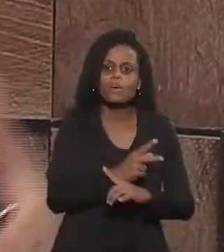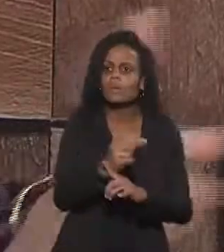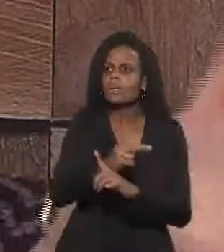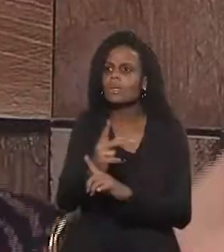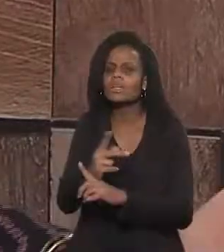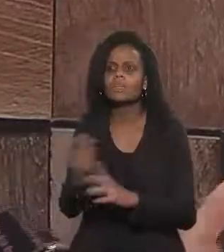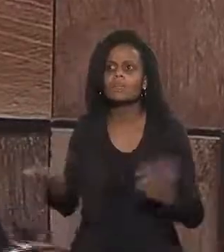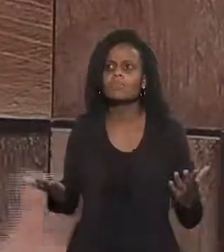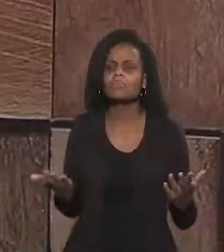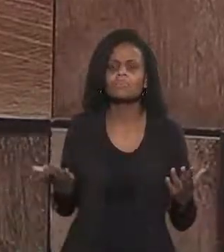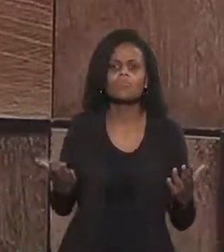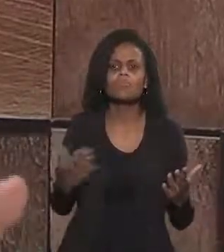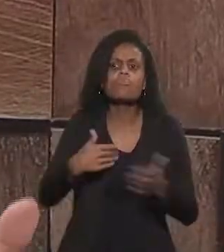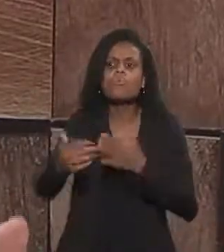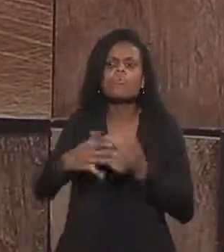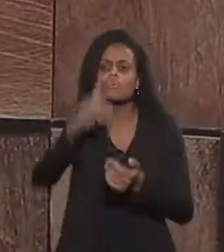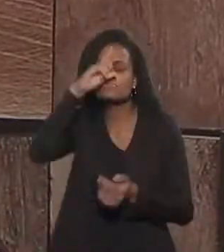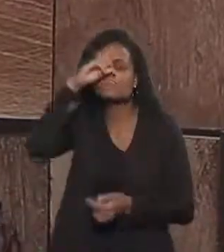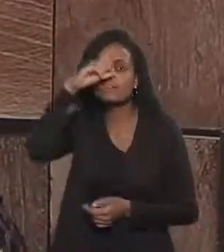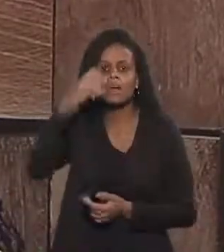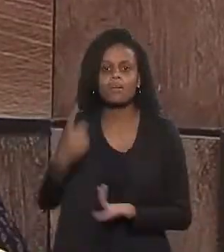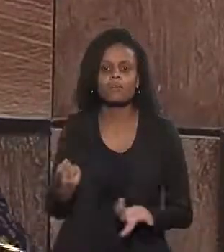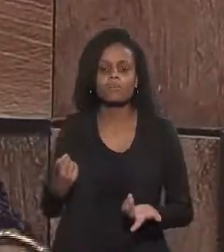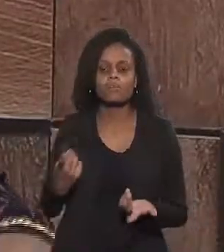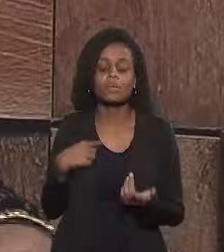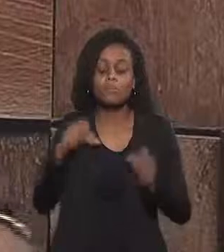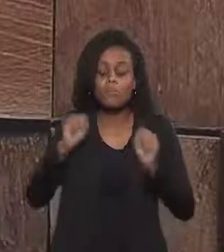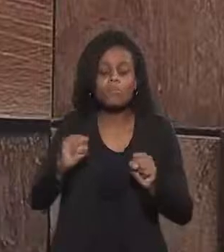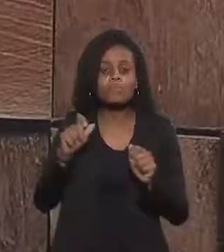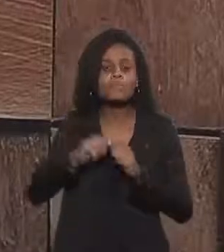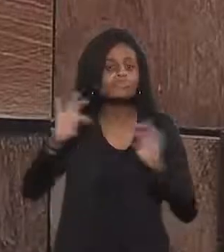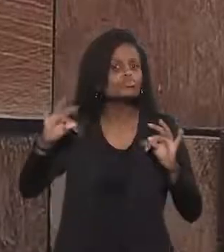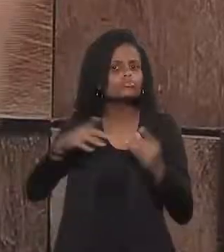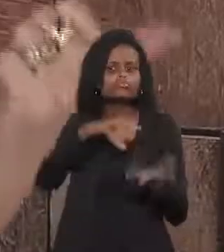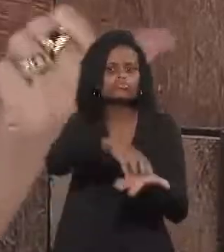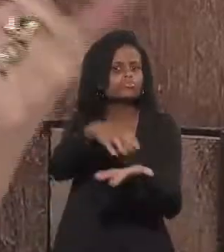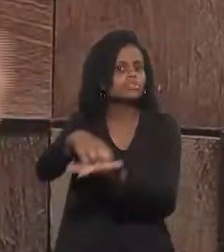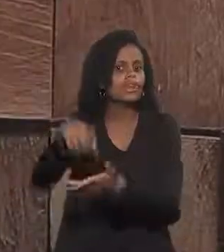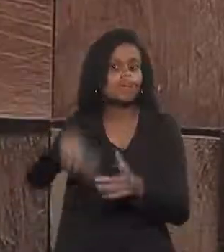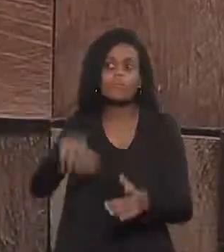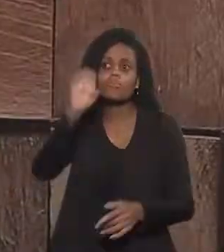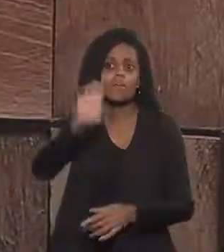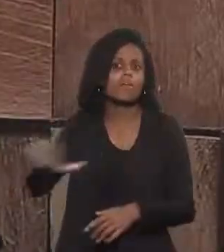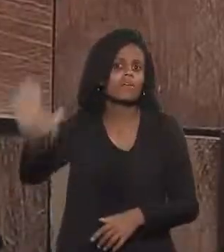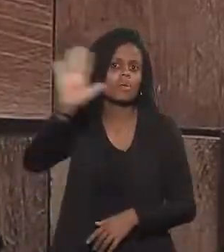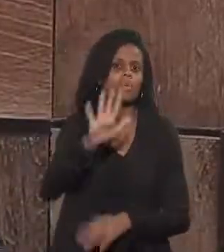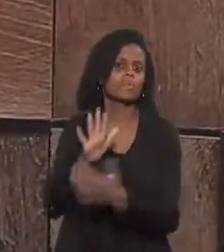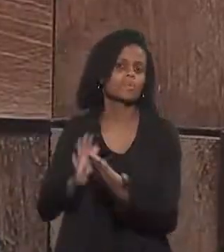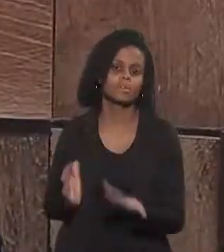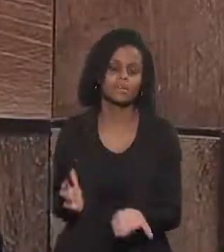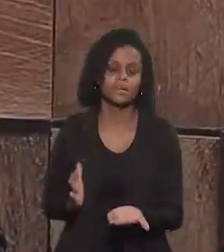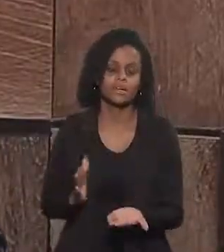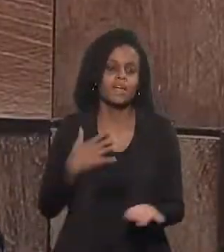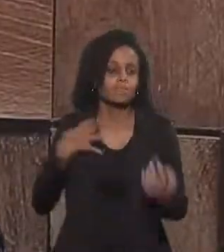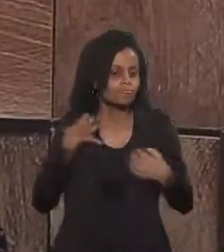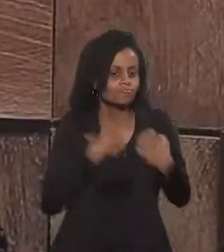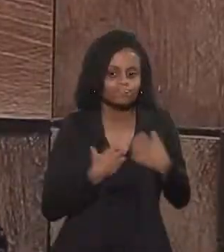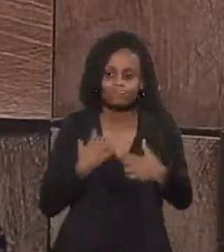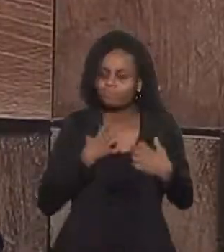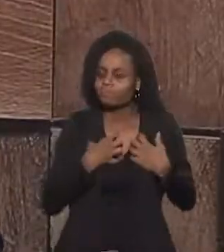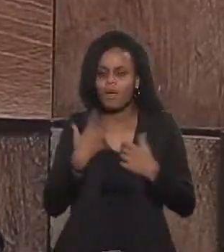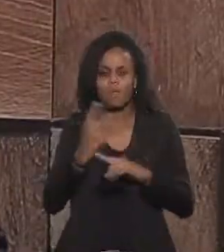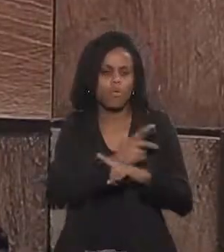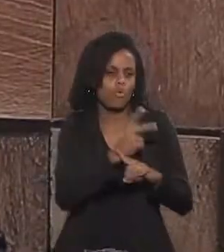para criança particular, para qualquer hospital, mas a gente faz tudo no mesmo lugar, entendeu? Igual como faz na Europa. Aí eu fiquei